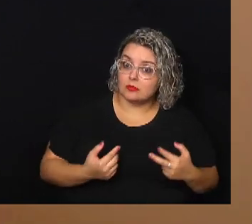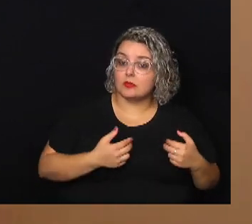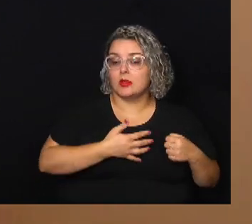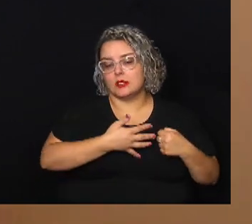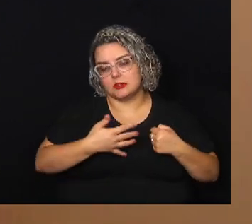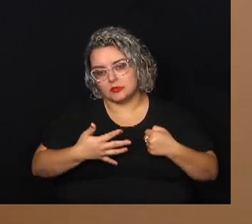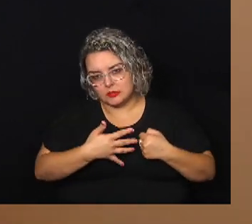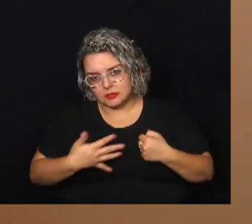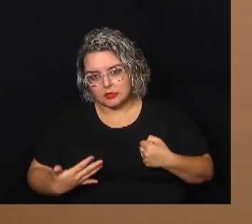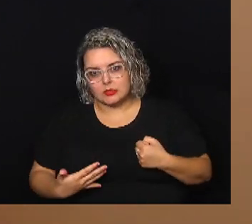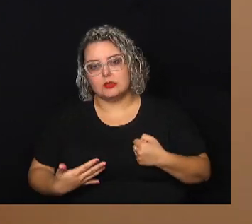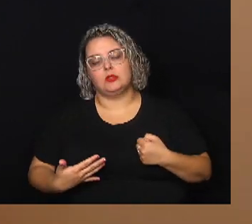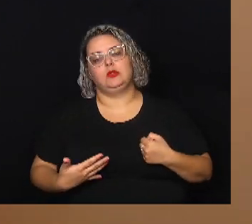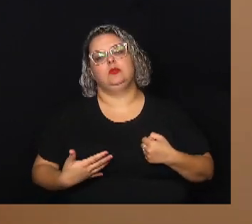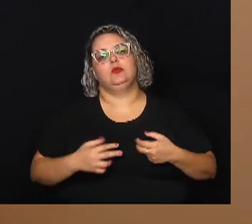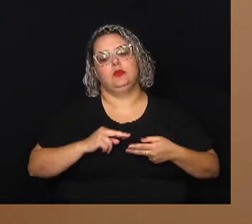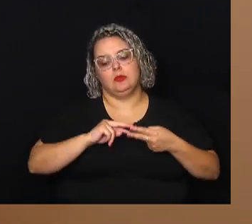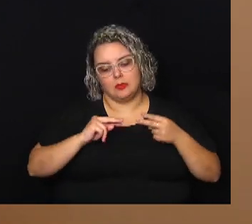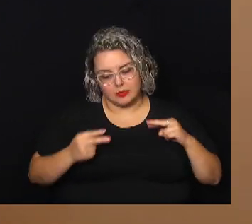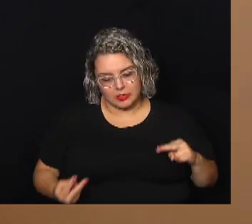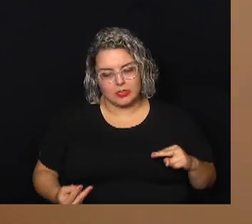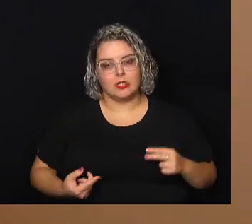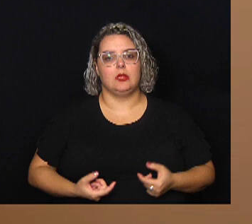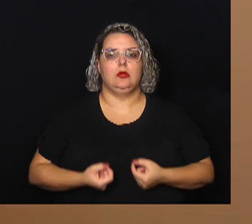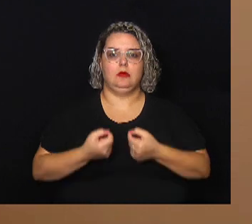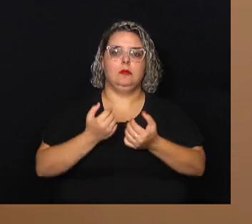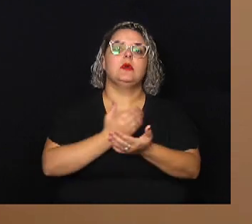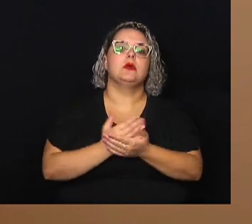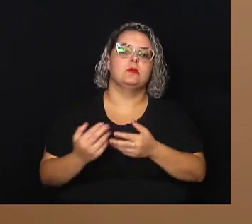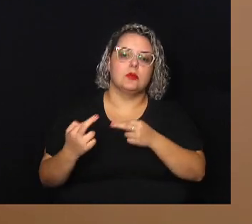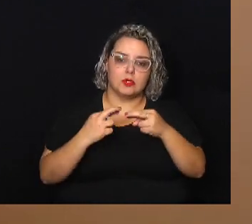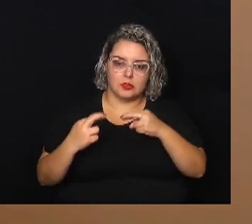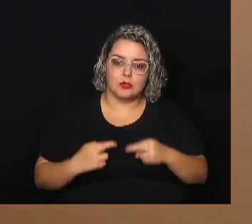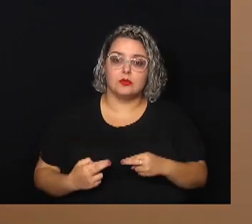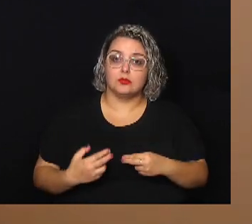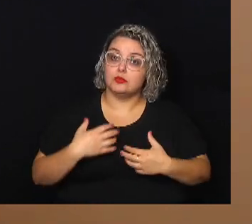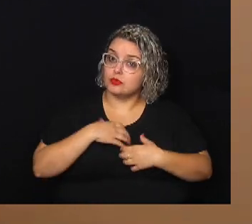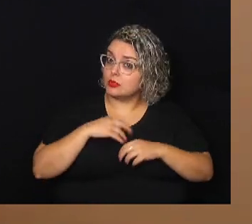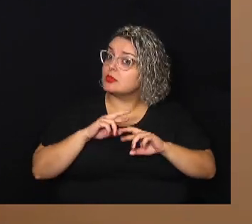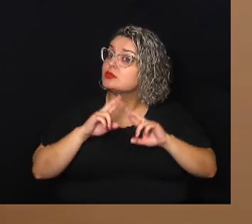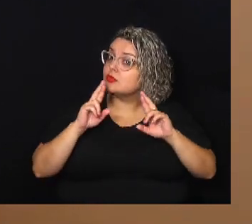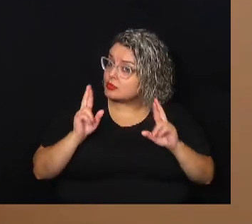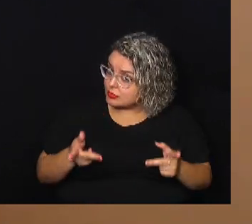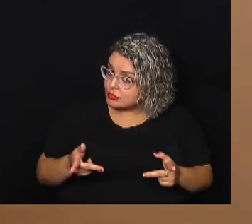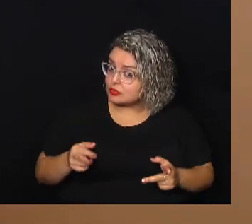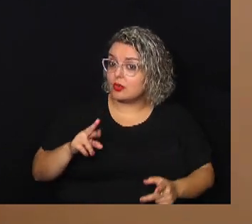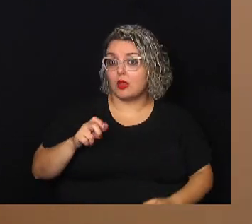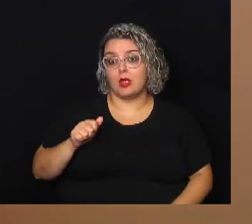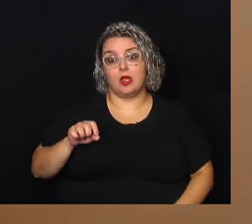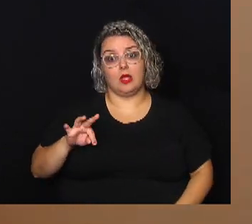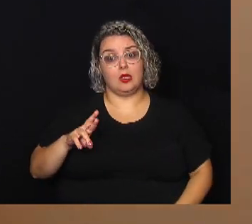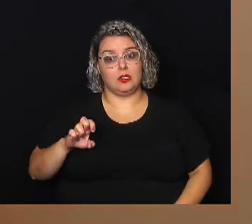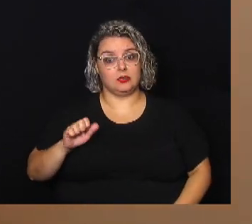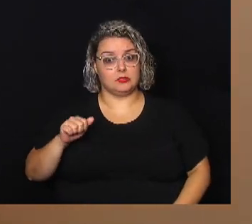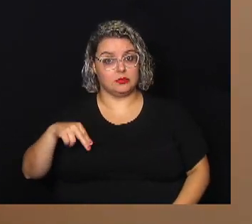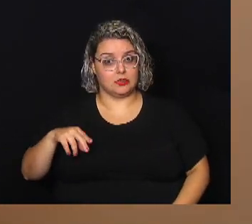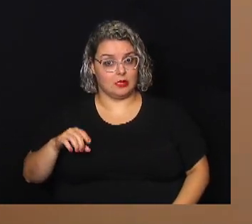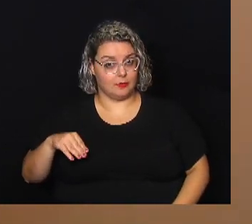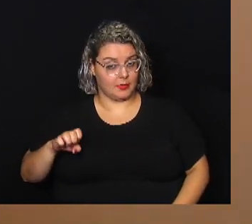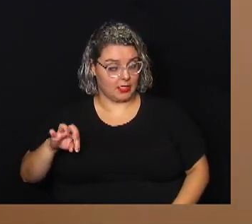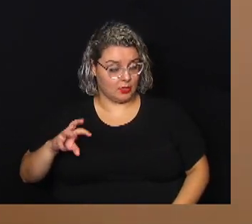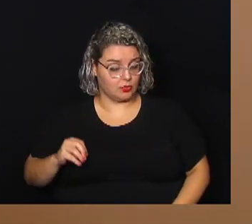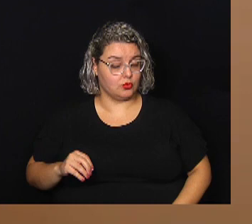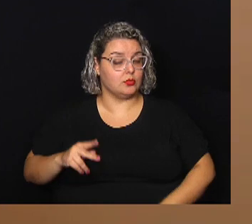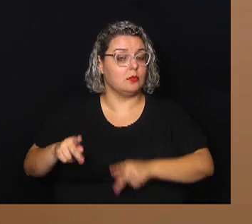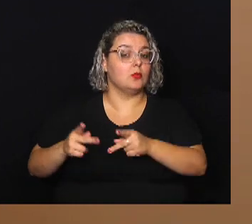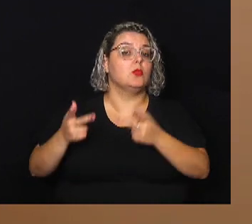familiar oncológica para iniciar o rastreamento de uma forma diferente do rastreamento da população convencional. Esses